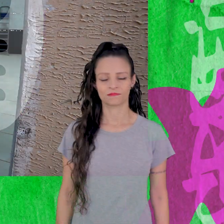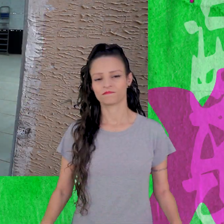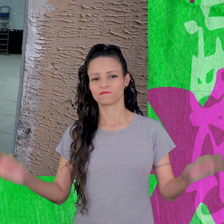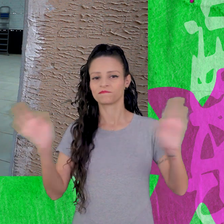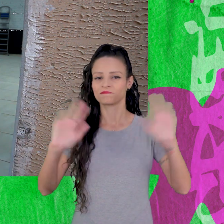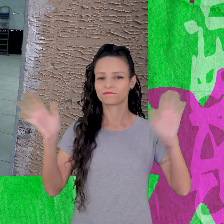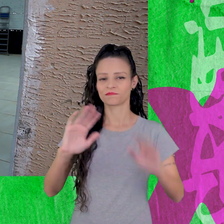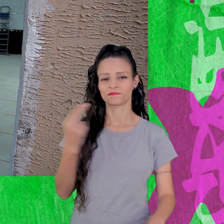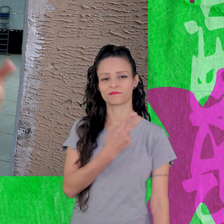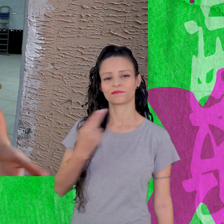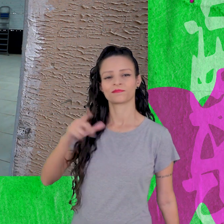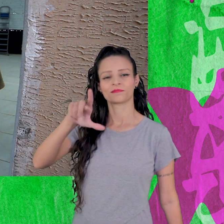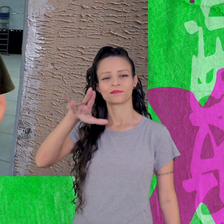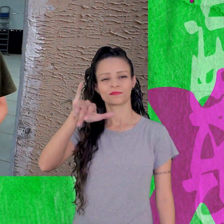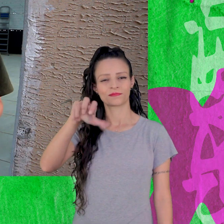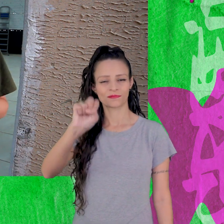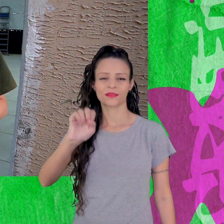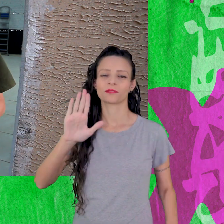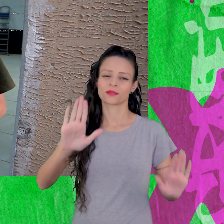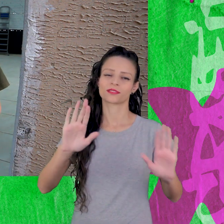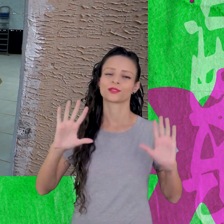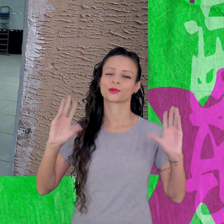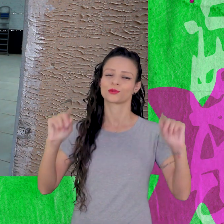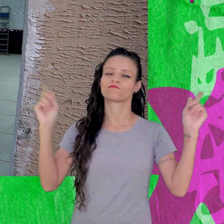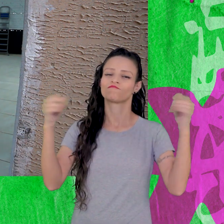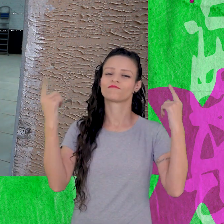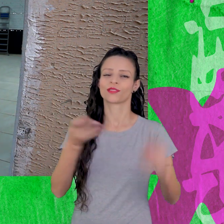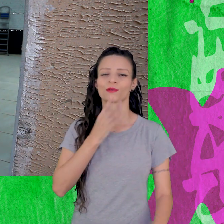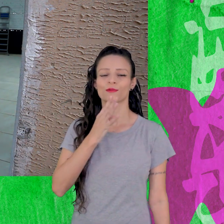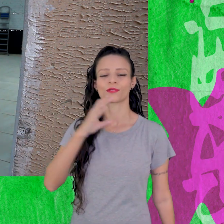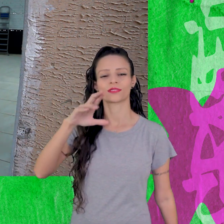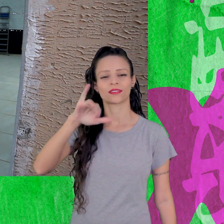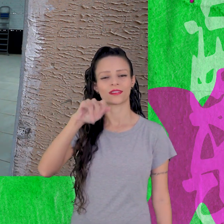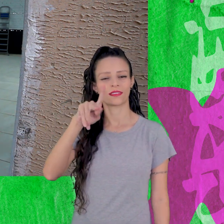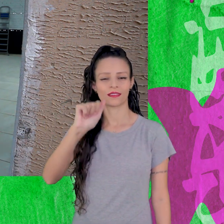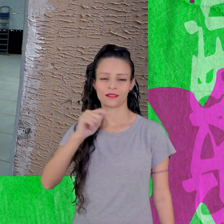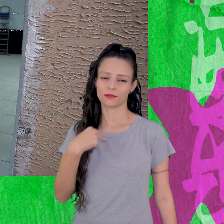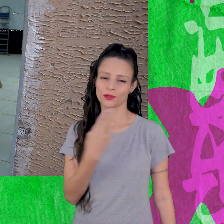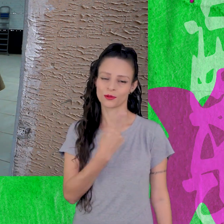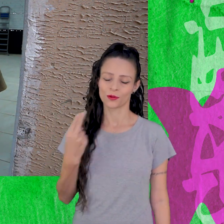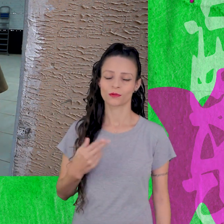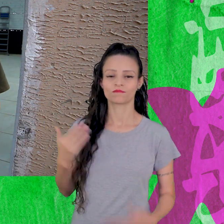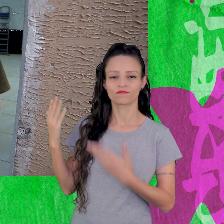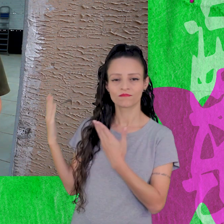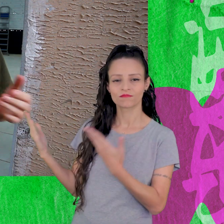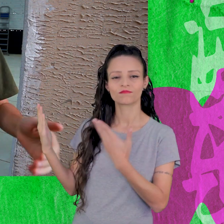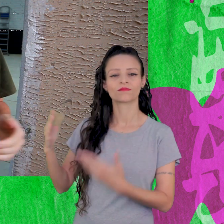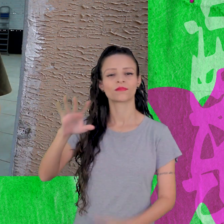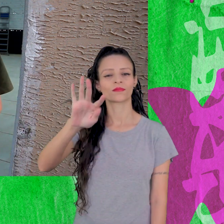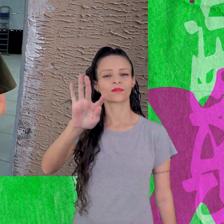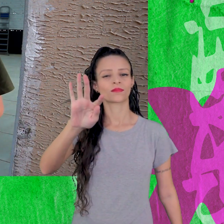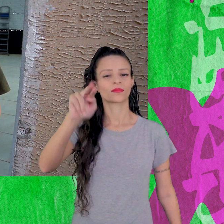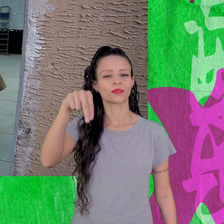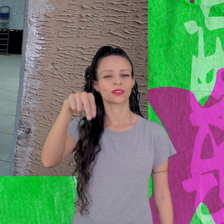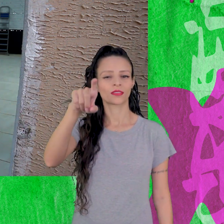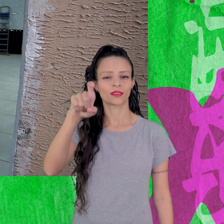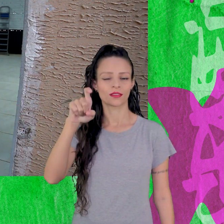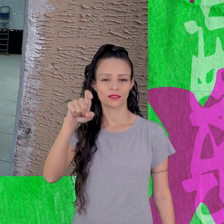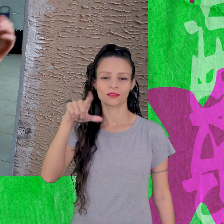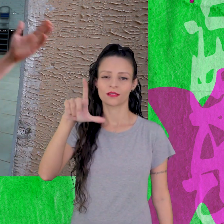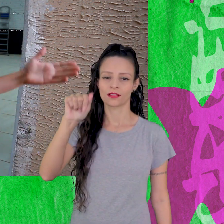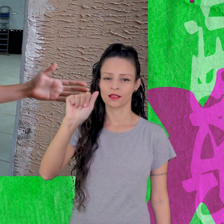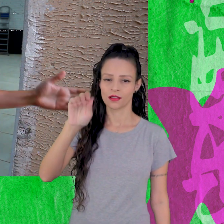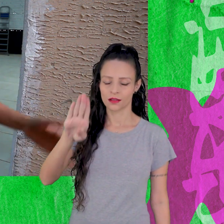E aí galera, meu nome é Luiz, também conhecido como Krika. A gente tá aqui na Tanks Lab hoje. Vou apresentar para vocês um pouco sobre o processo